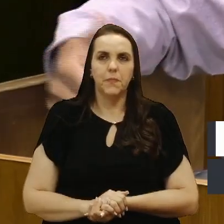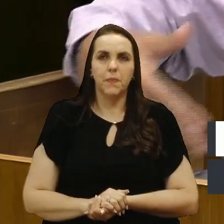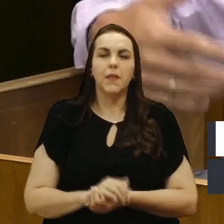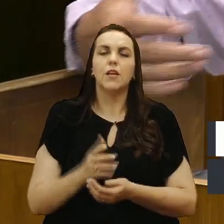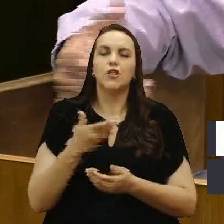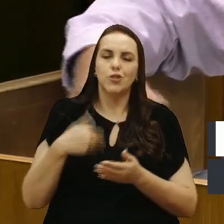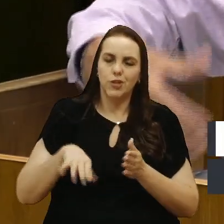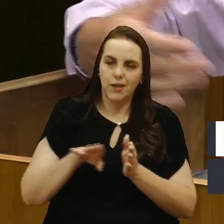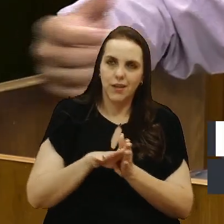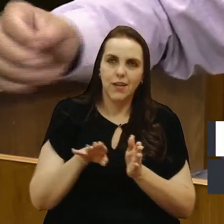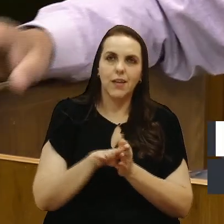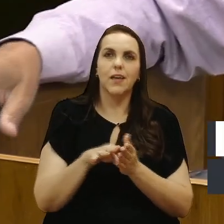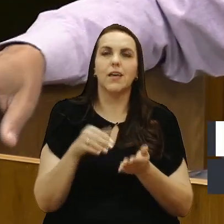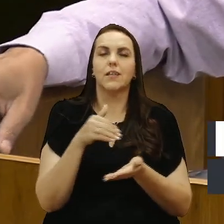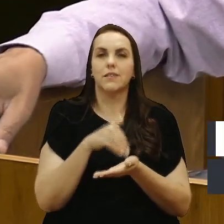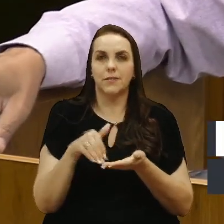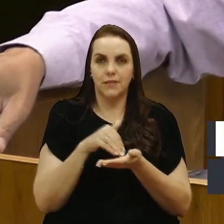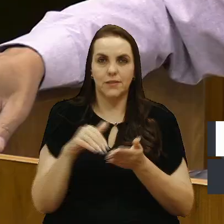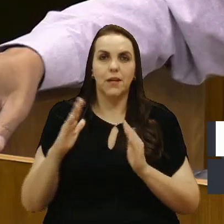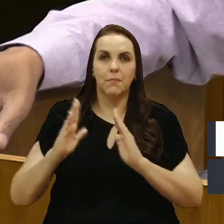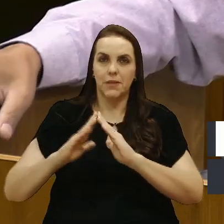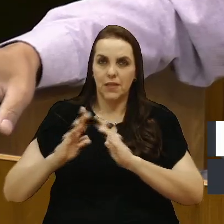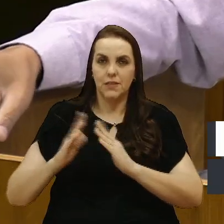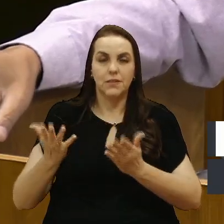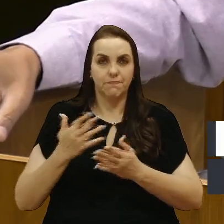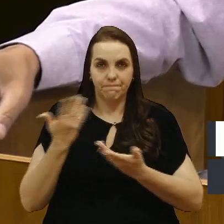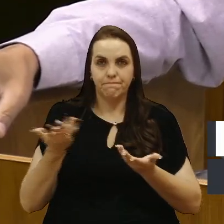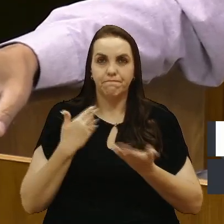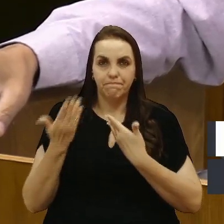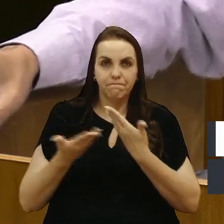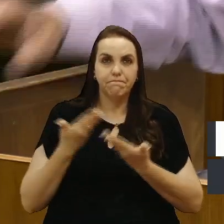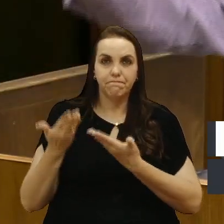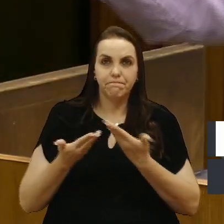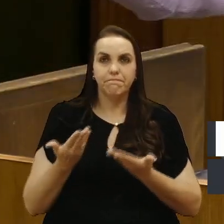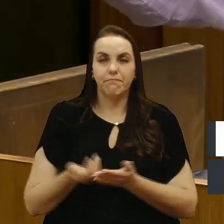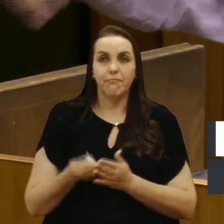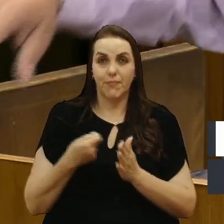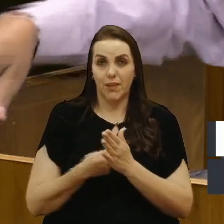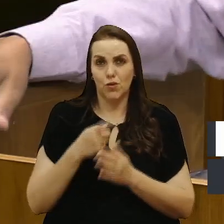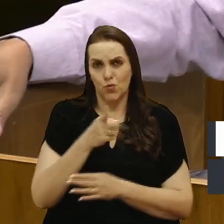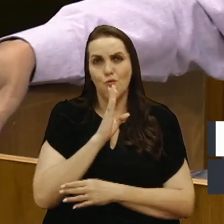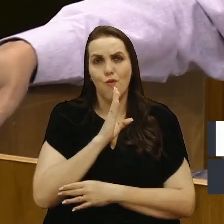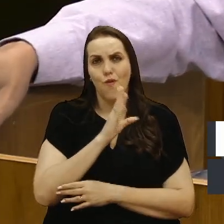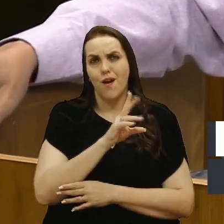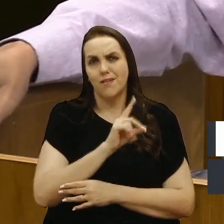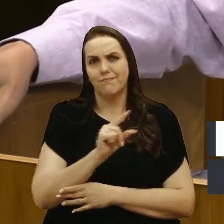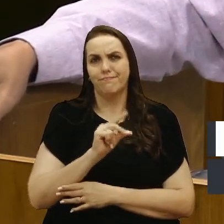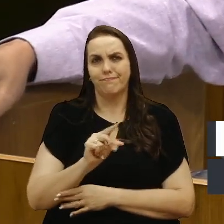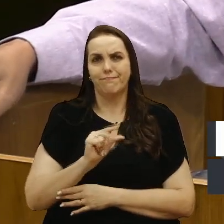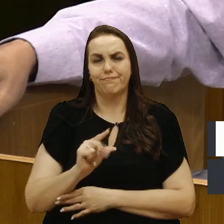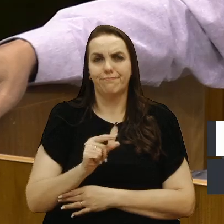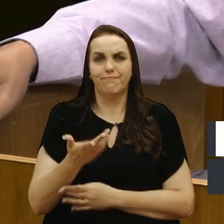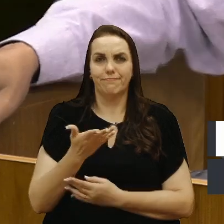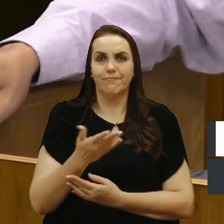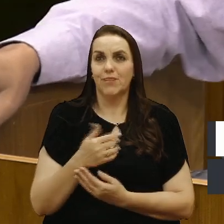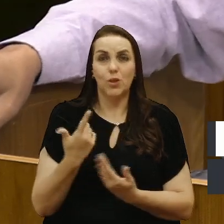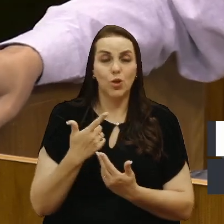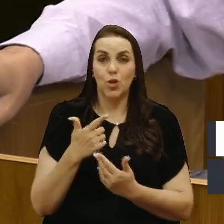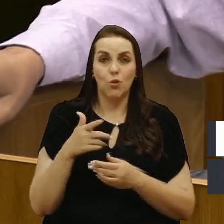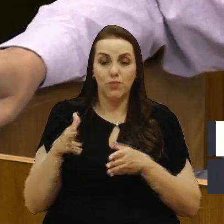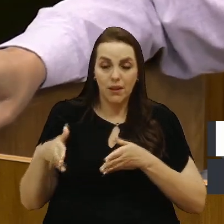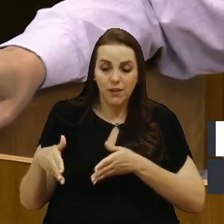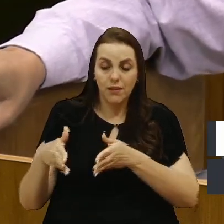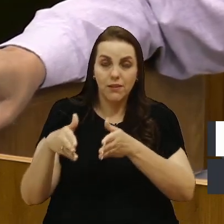falar com ele, tentei falar com ele para a gente ir lá. Sabe por quê, vereador Zé D'Ambrosio? O senhor conhece bem essa rua, o senhor já foi lá várias vezes comigo. Ela não tem passeio